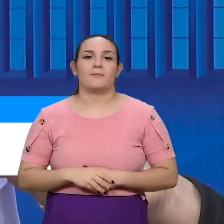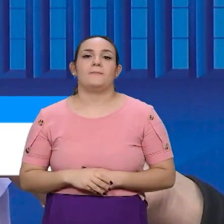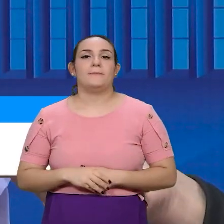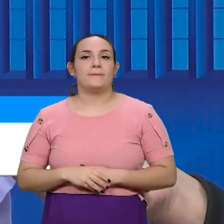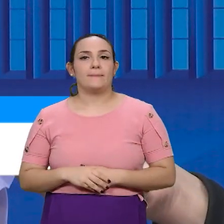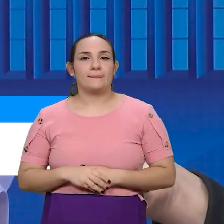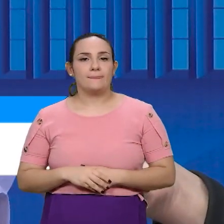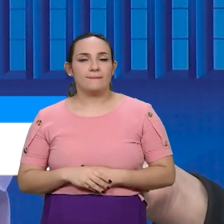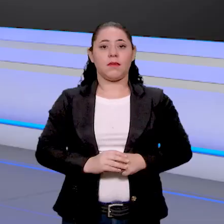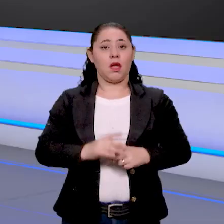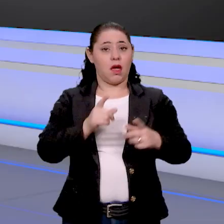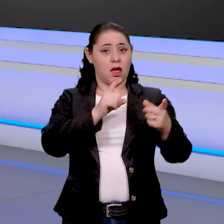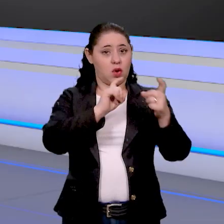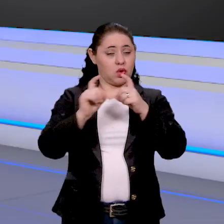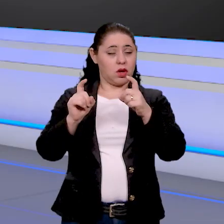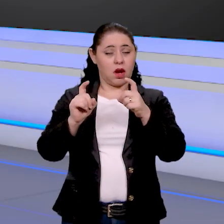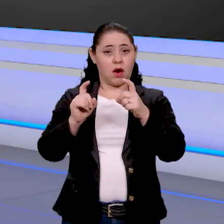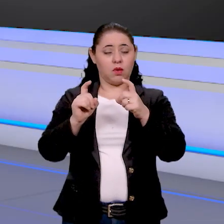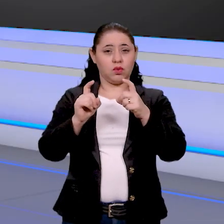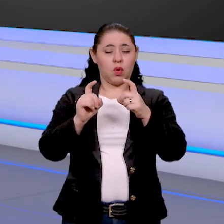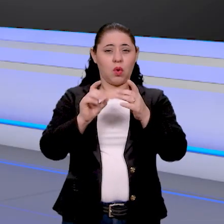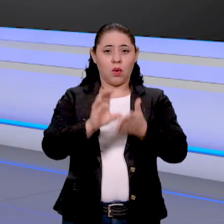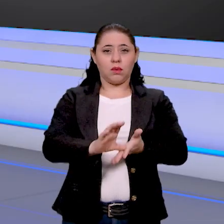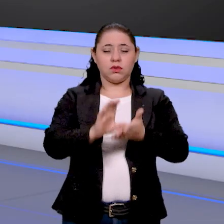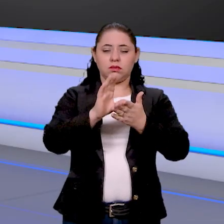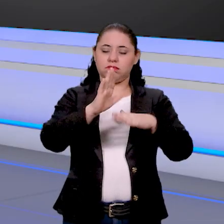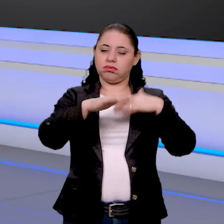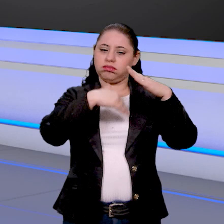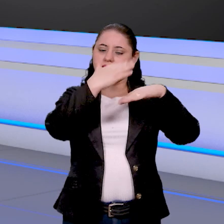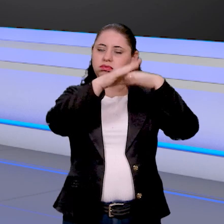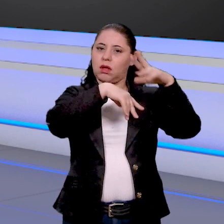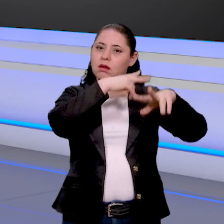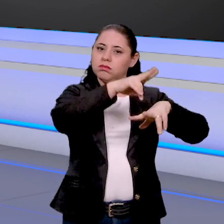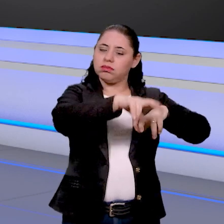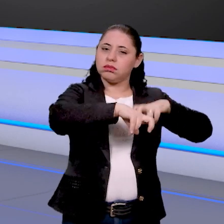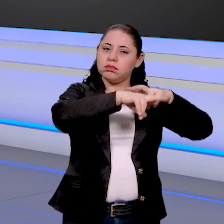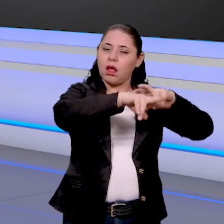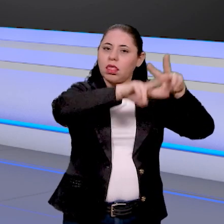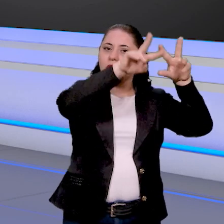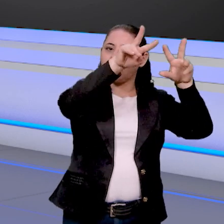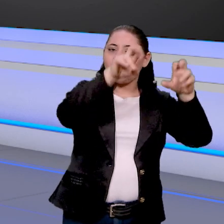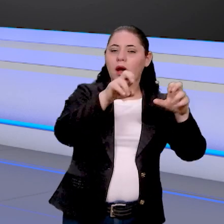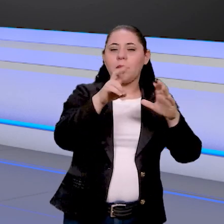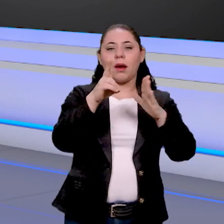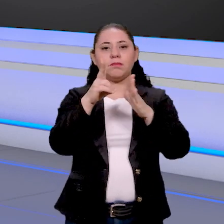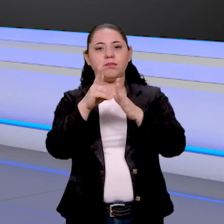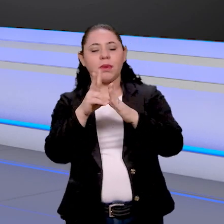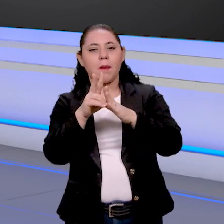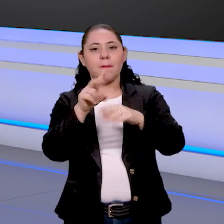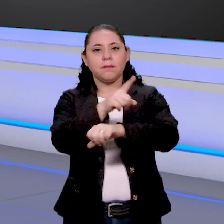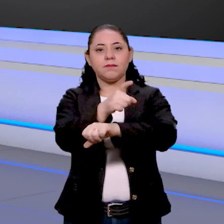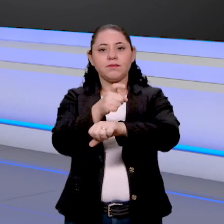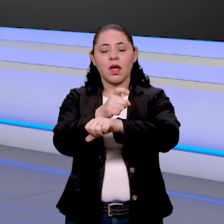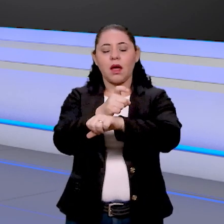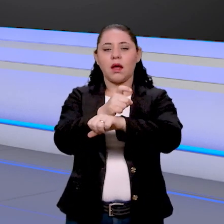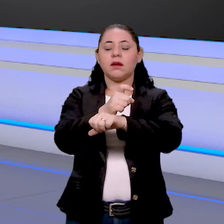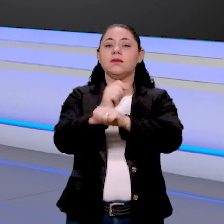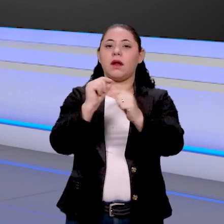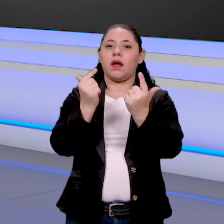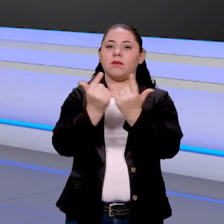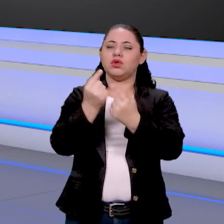pode amamentar o seu filho. Reunião da Comissão de Desenvolvimento Agrário, Assuntos Indígenas e Quilombolas da